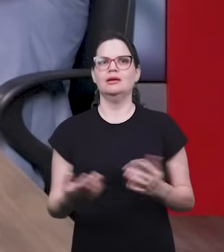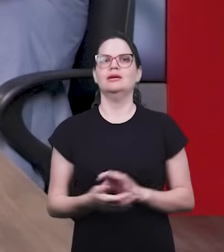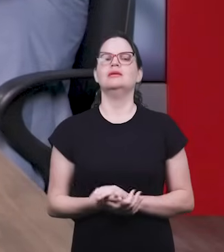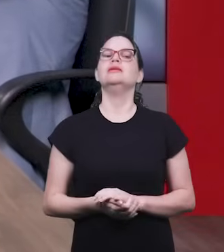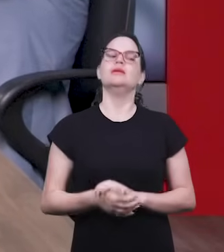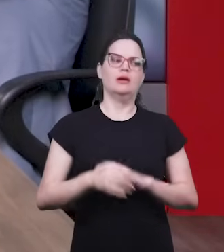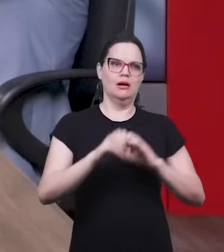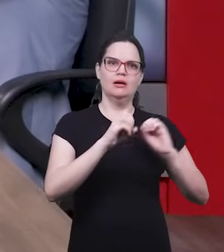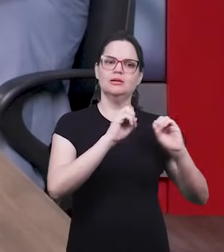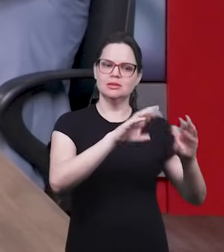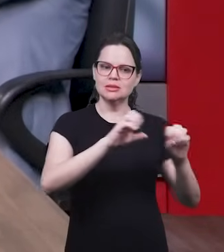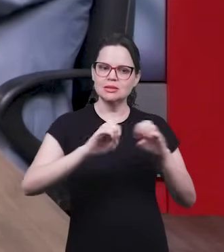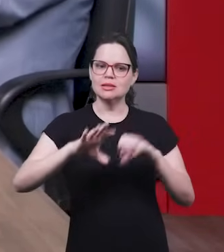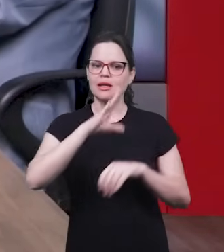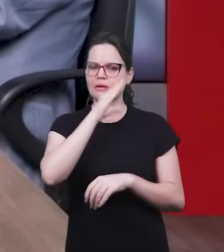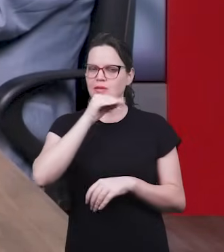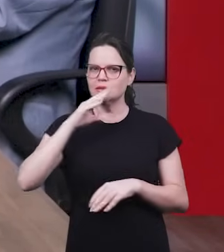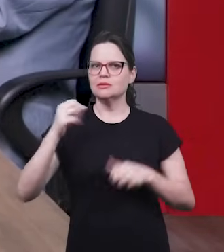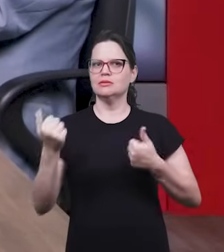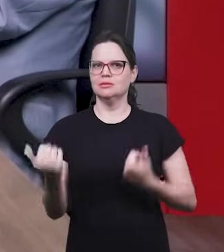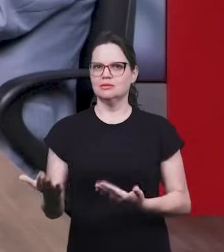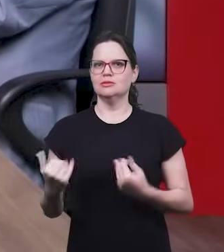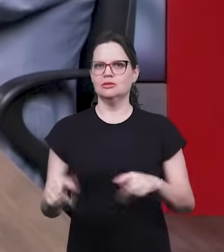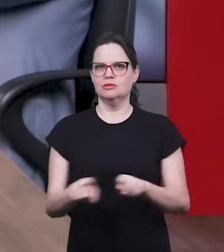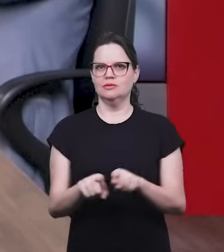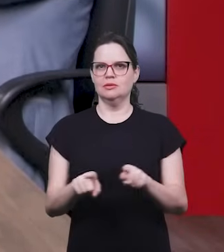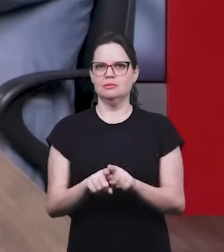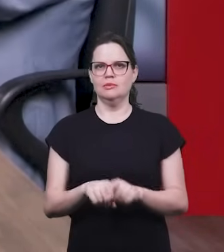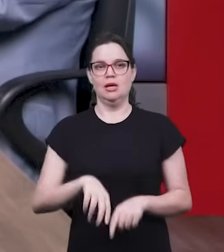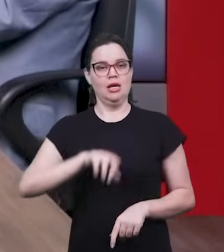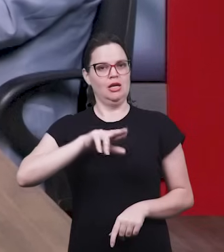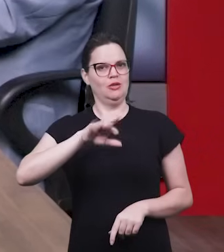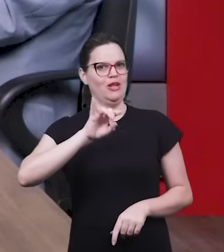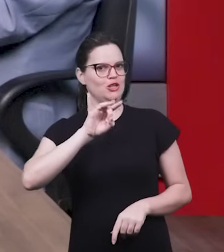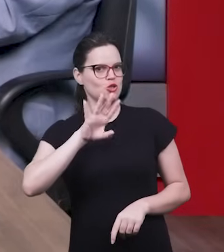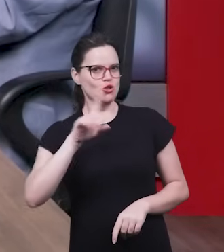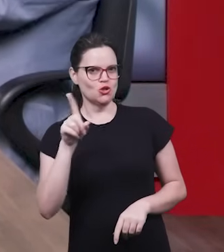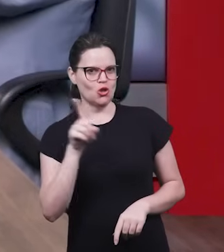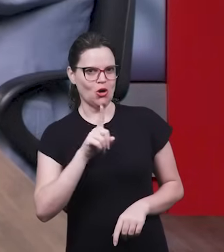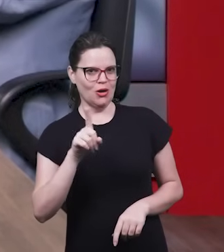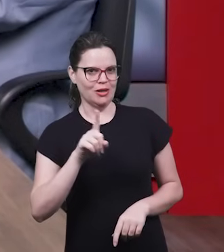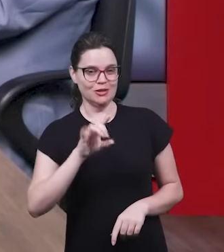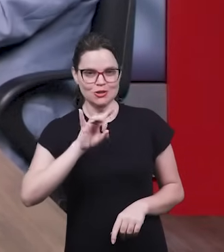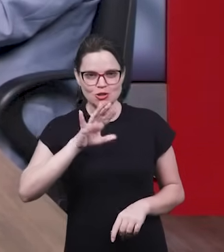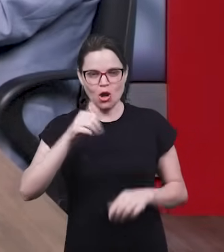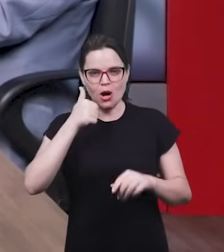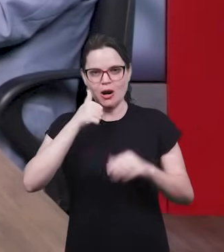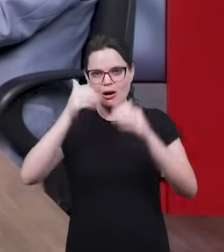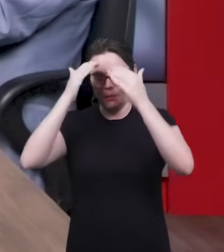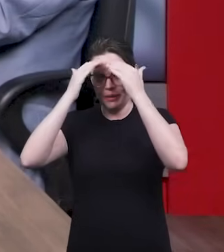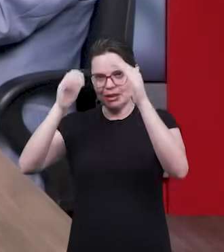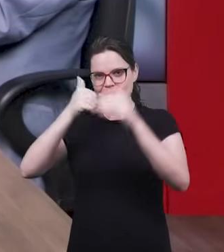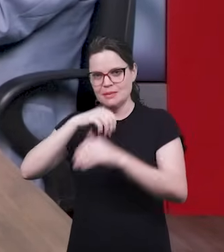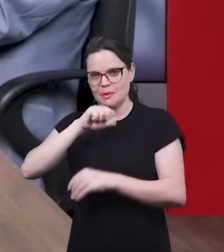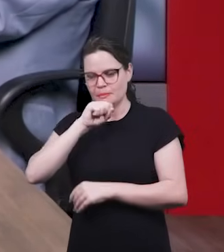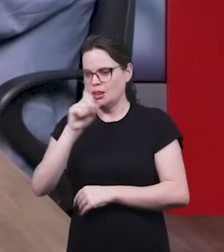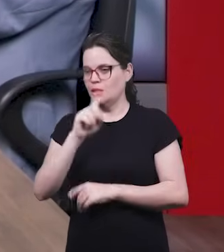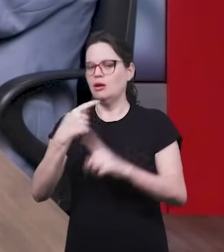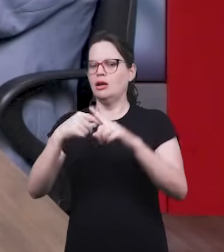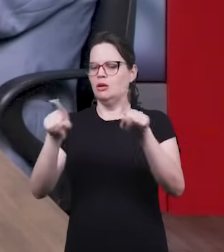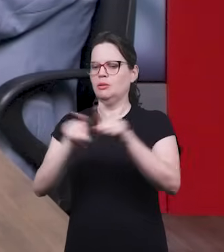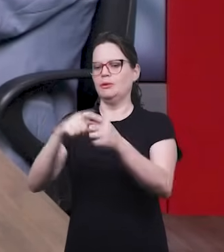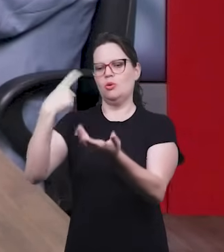ensinar isso para os nossos adolescentes. Mas sabe o que eu fiz também? Mas não foi só assim, não. Não foi só assim, não. Não foi só isso, não foi só. Eu fiz um